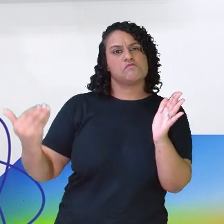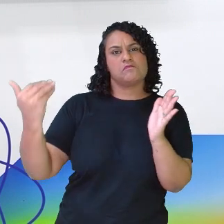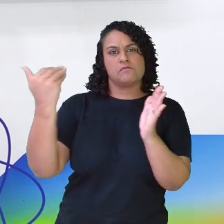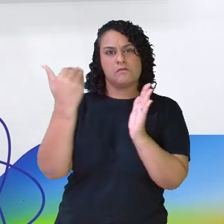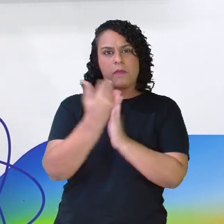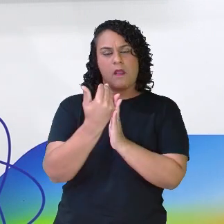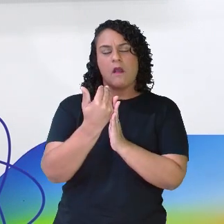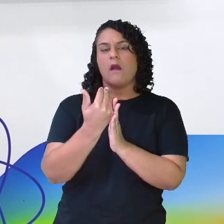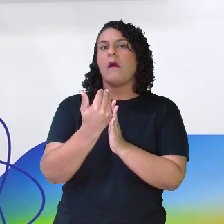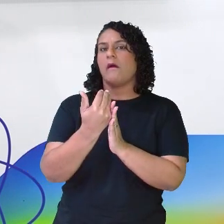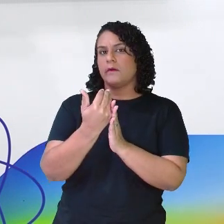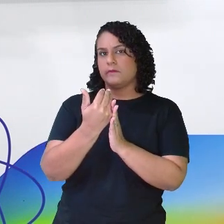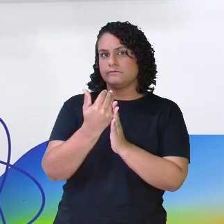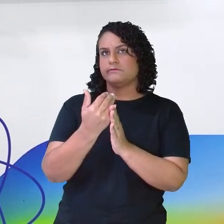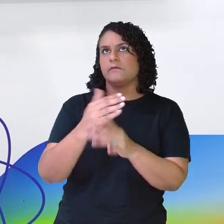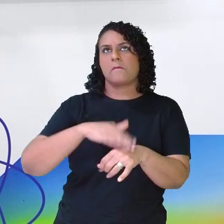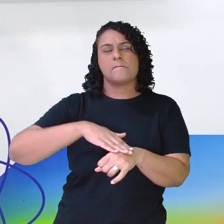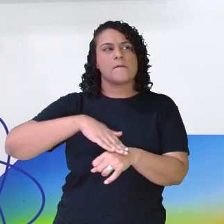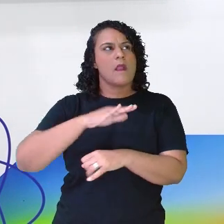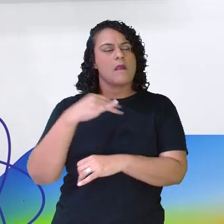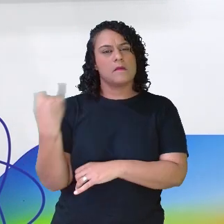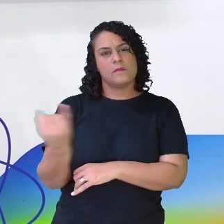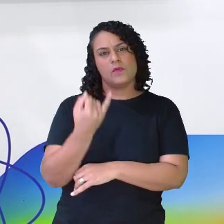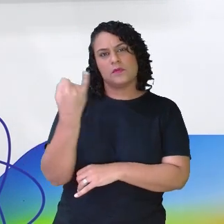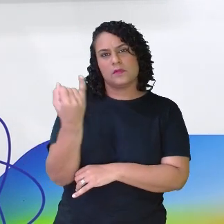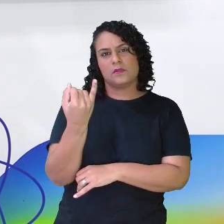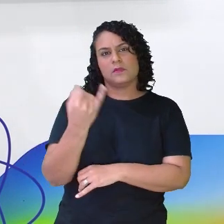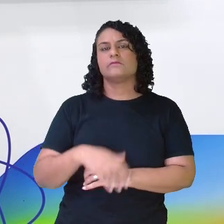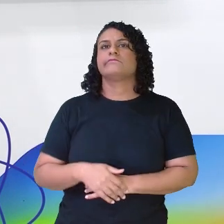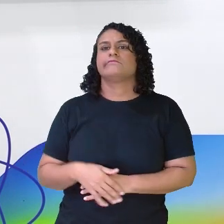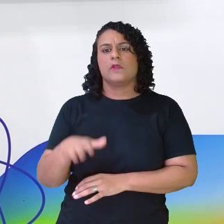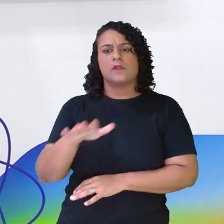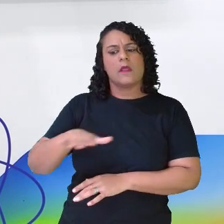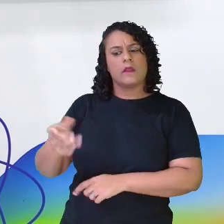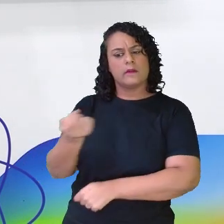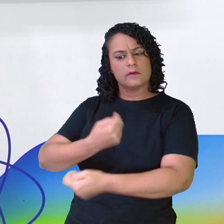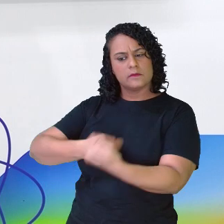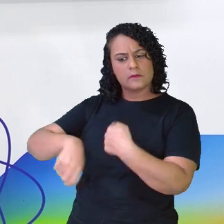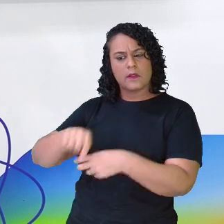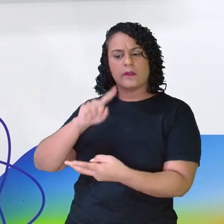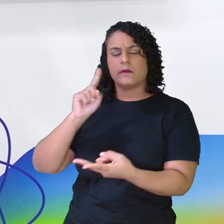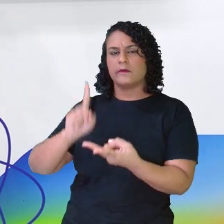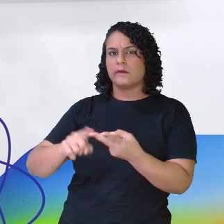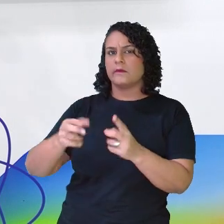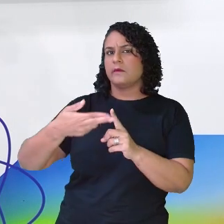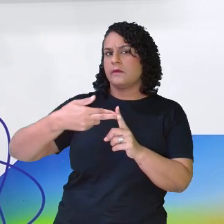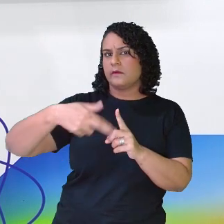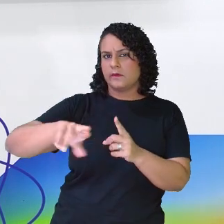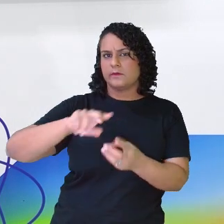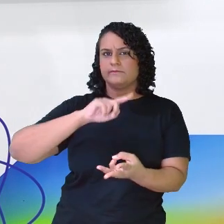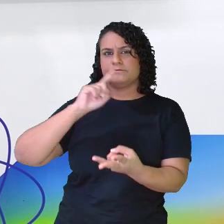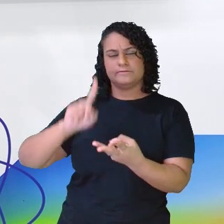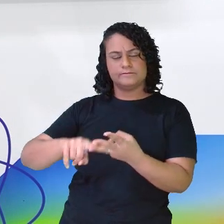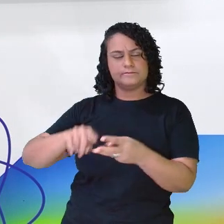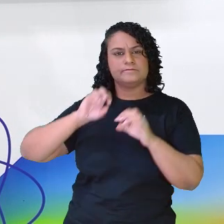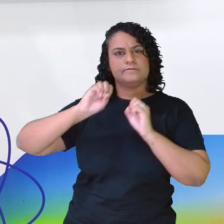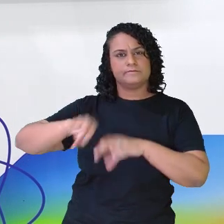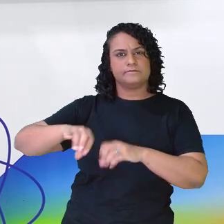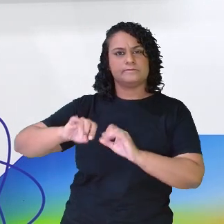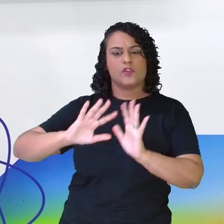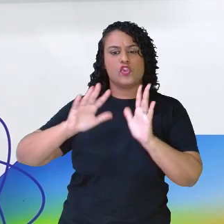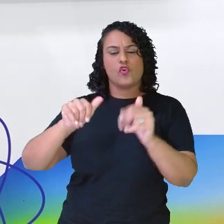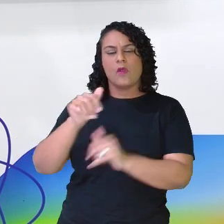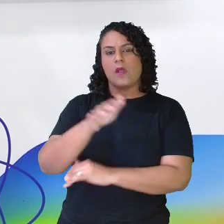de todo o processo, na economia, na religião, na educação,